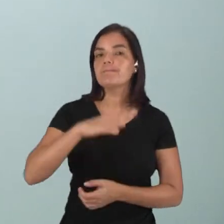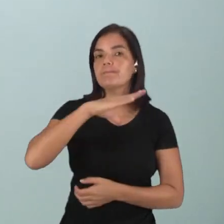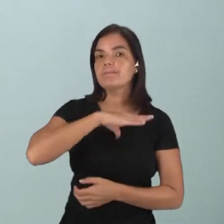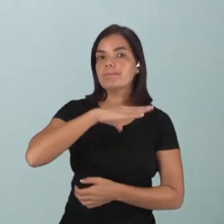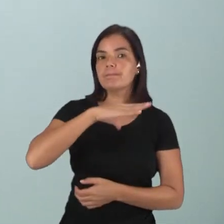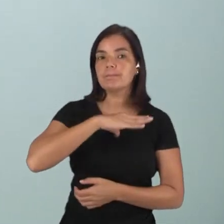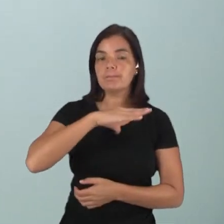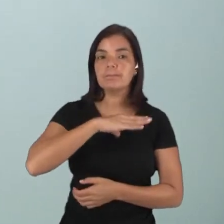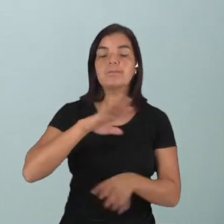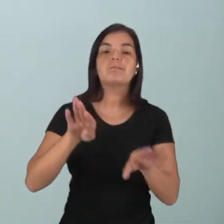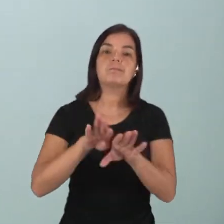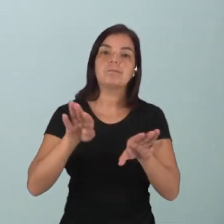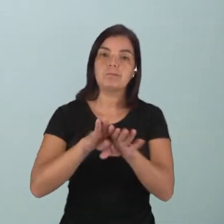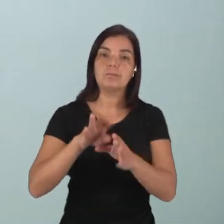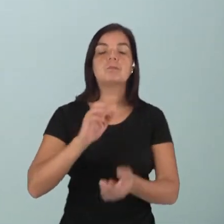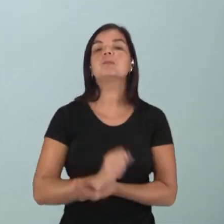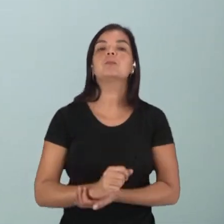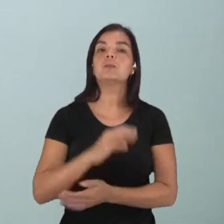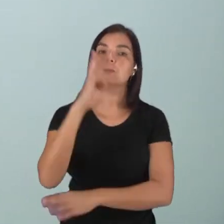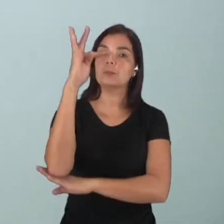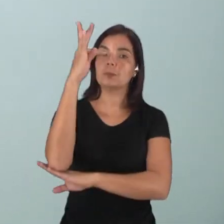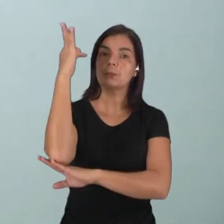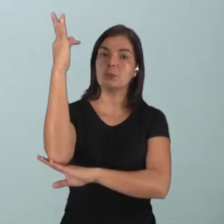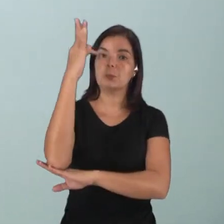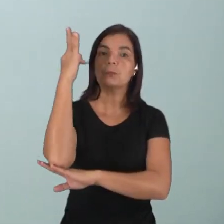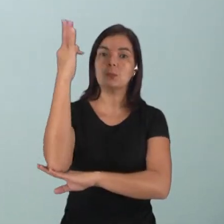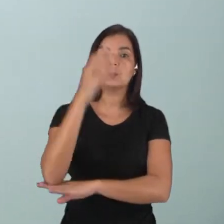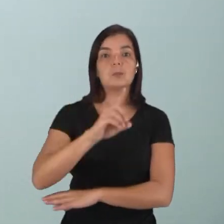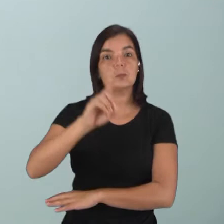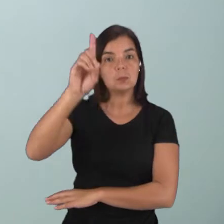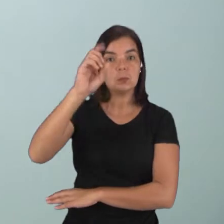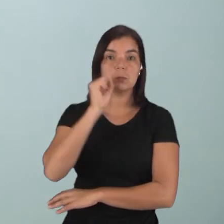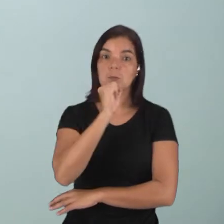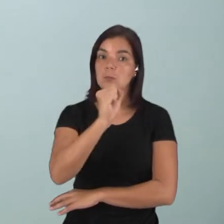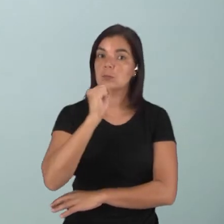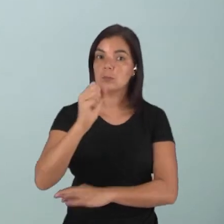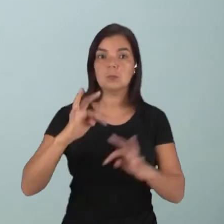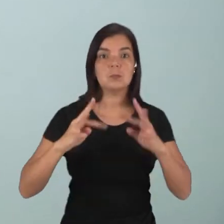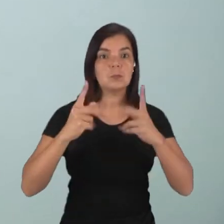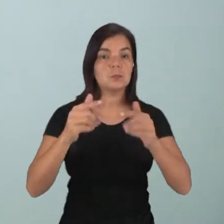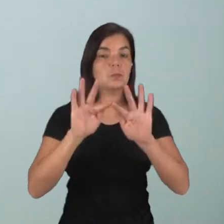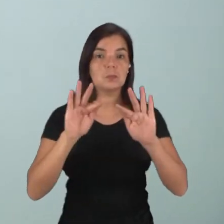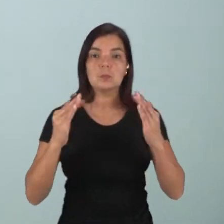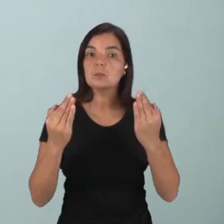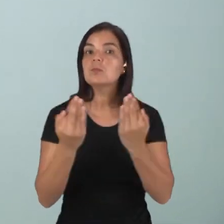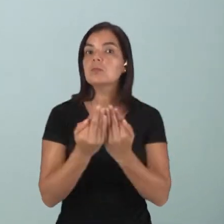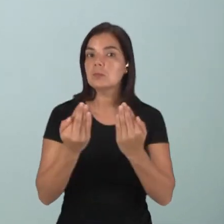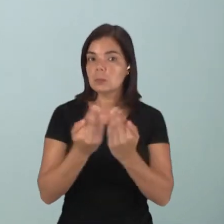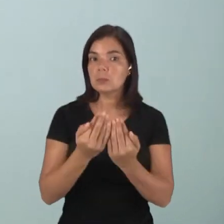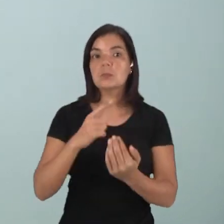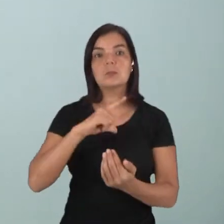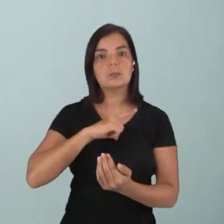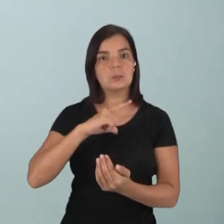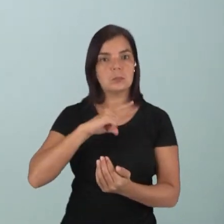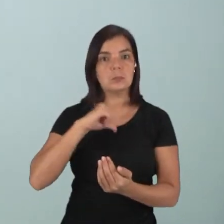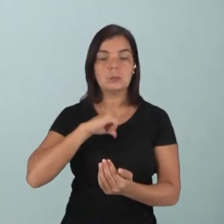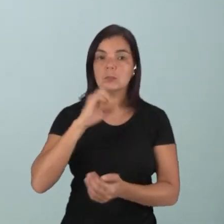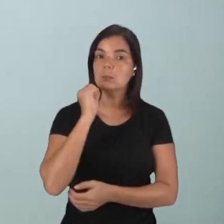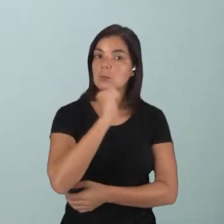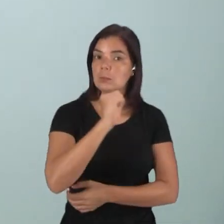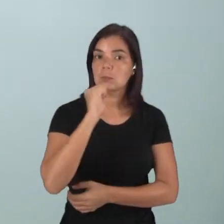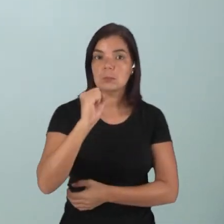cidade de Itarouacá, né, a pessoa entendeu que foi Deus que mandou matar toda uma família. Então, houve aí uma